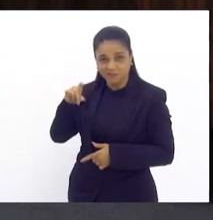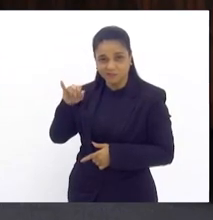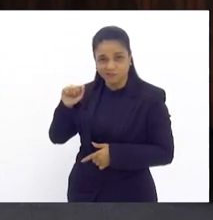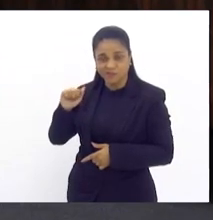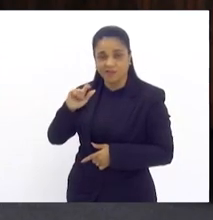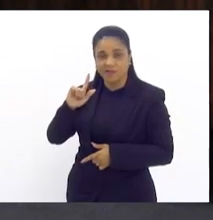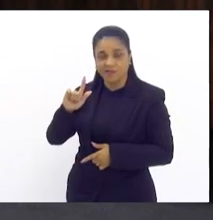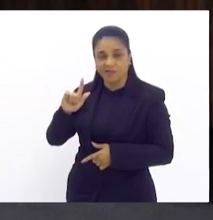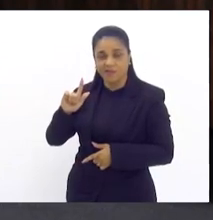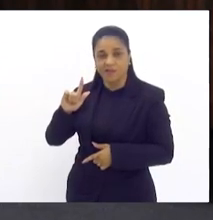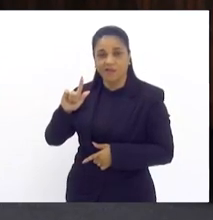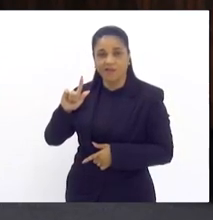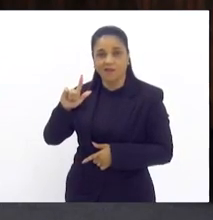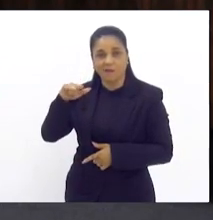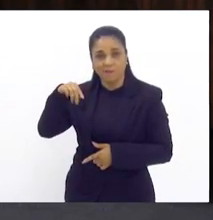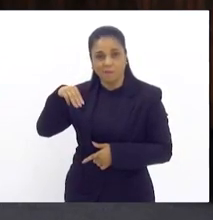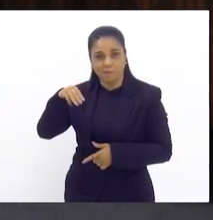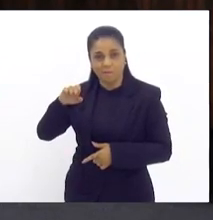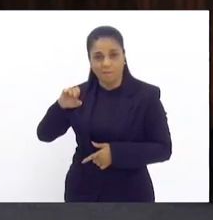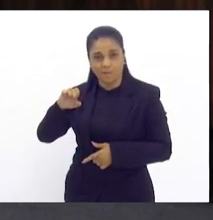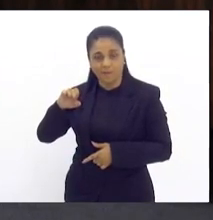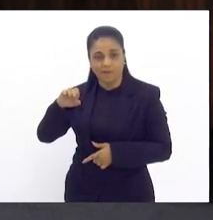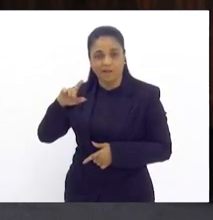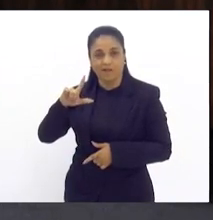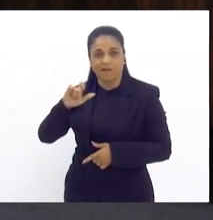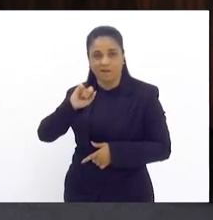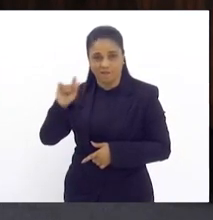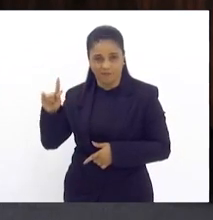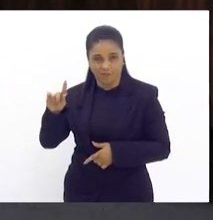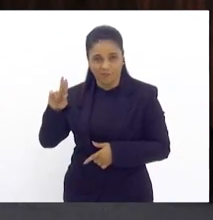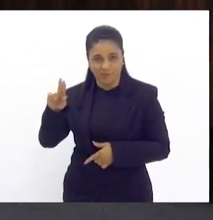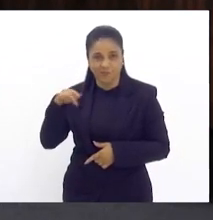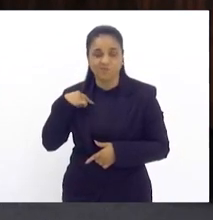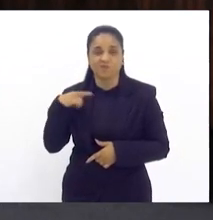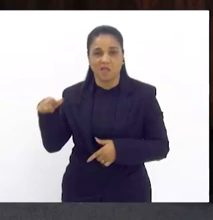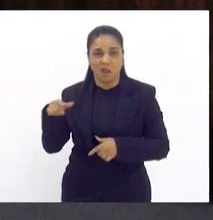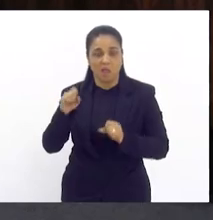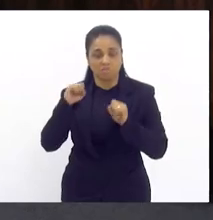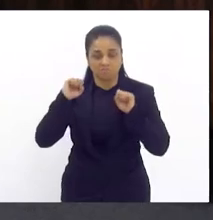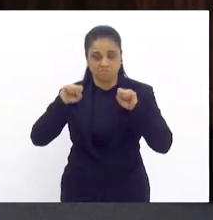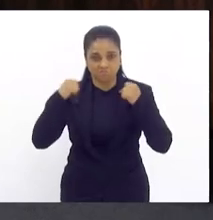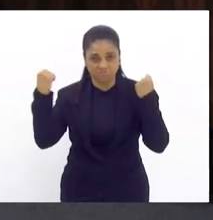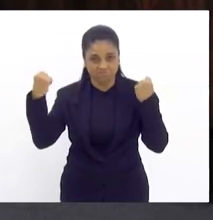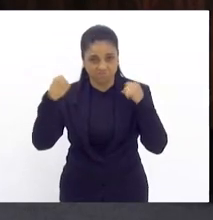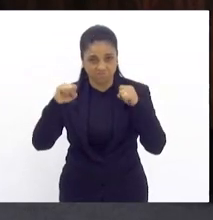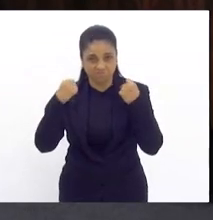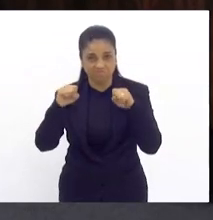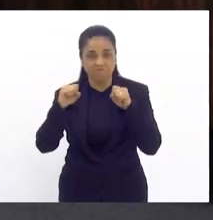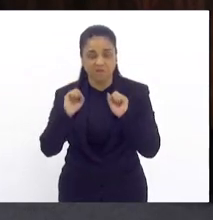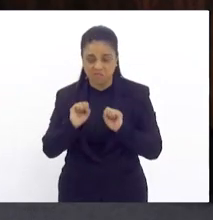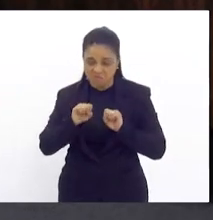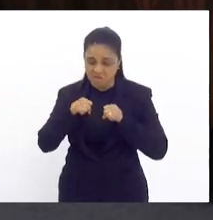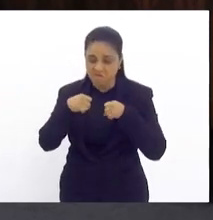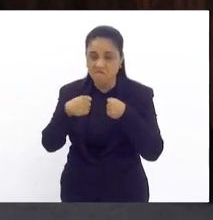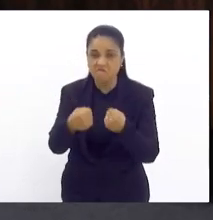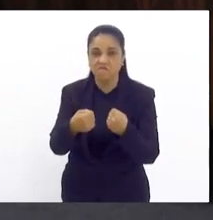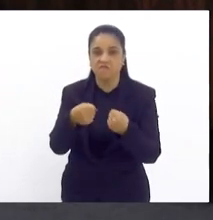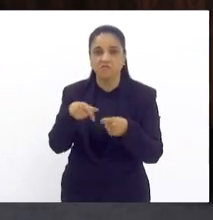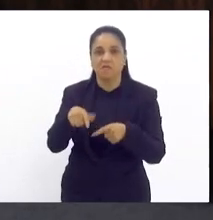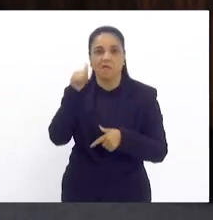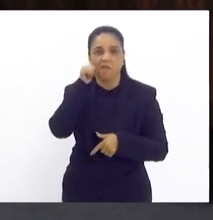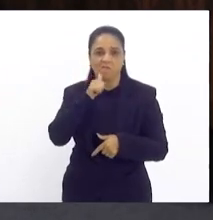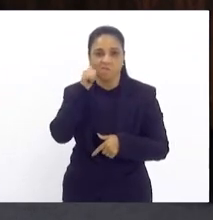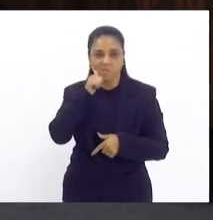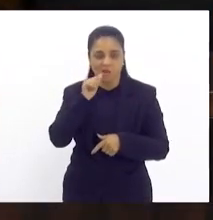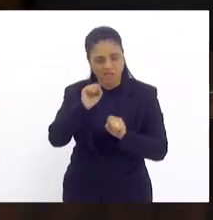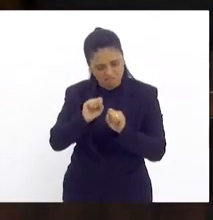uma jovem deputada aí com atleta, né, para defender as mulheres no parlamento, né, não, Índia? E você está sempre